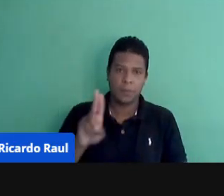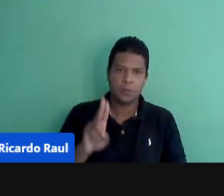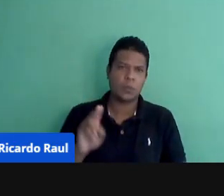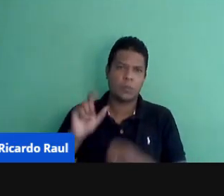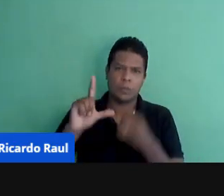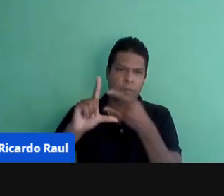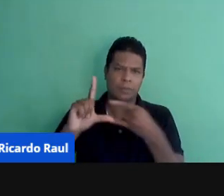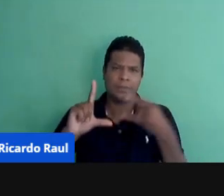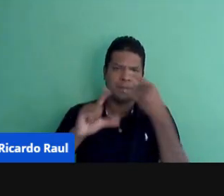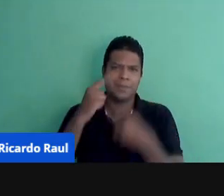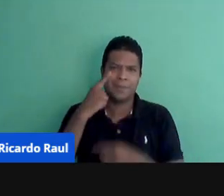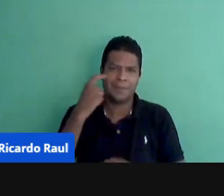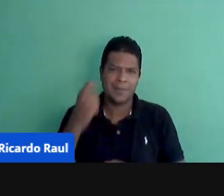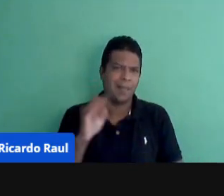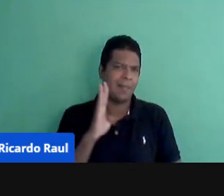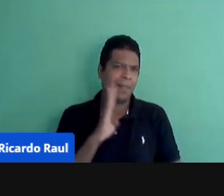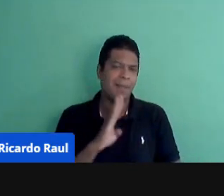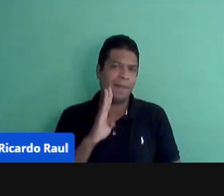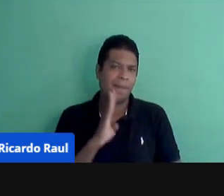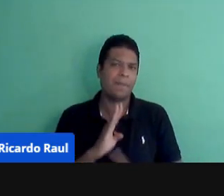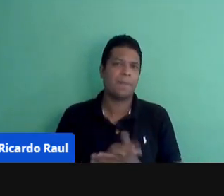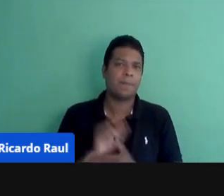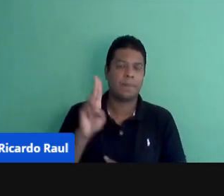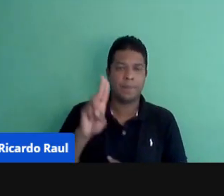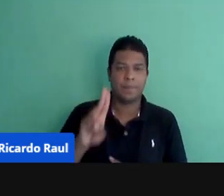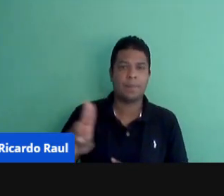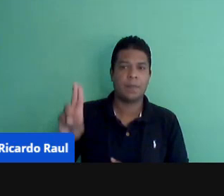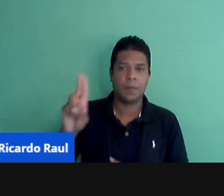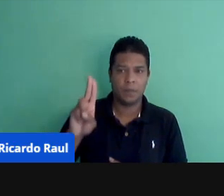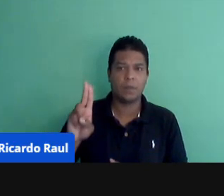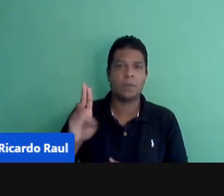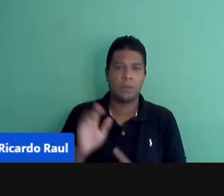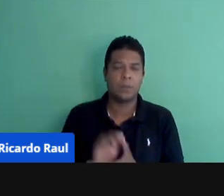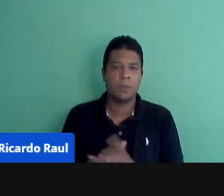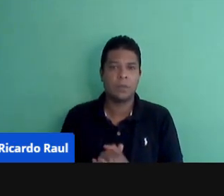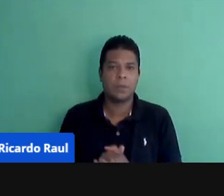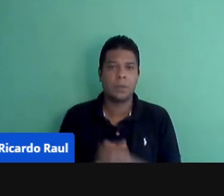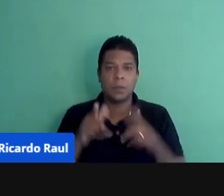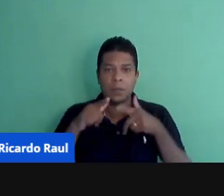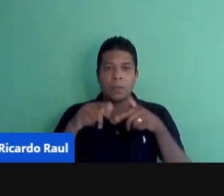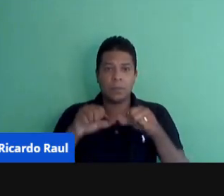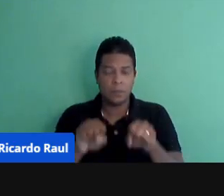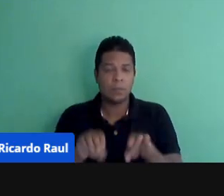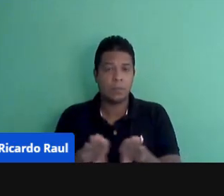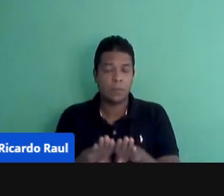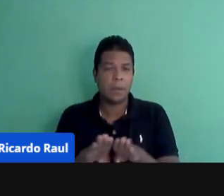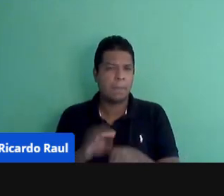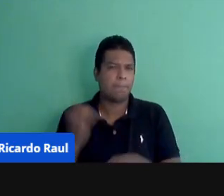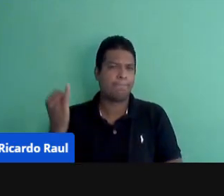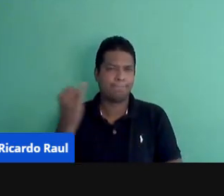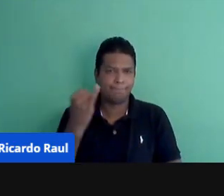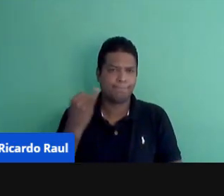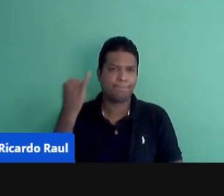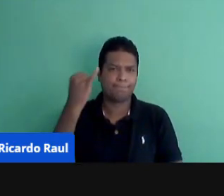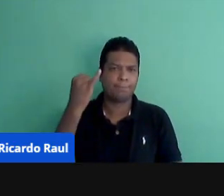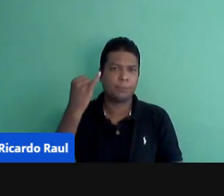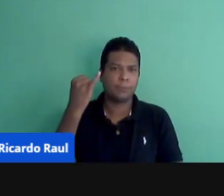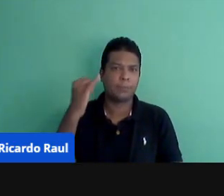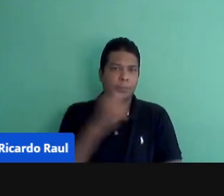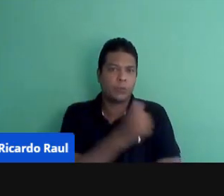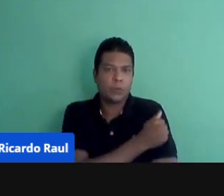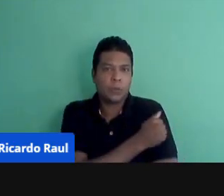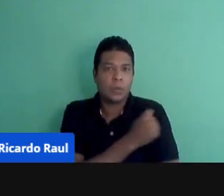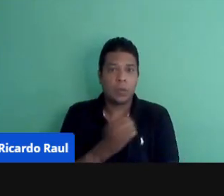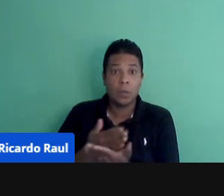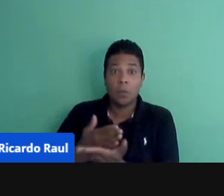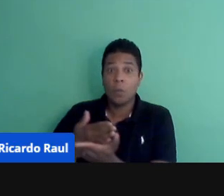muito interessante, né? Então, usamos esses recursos linguísticos, sim. É importante que o aluno entenda o início da aula,